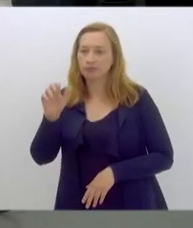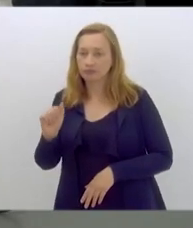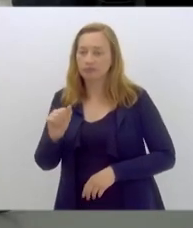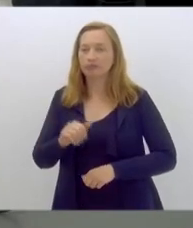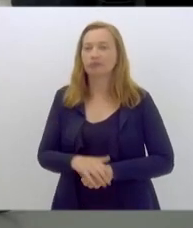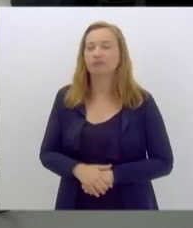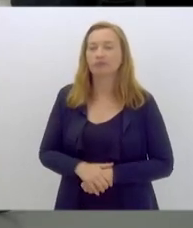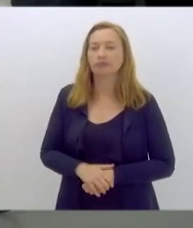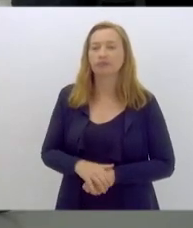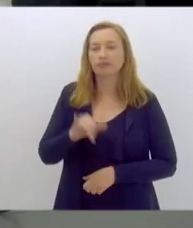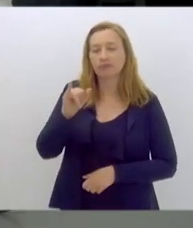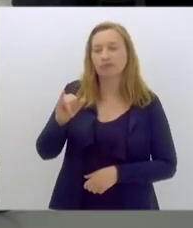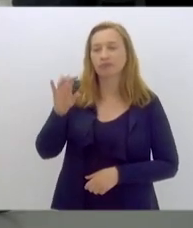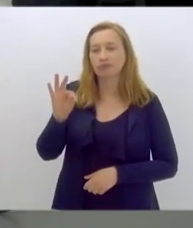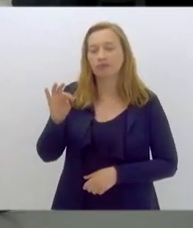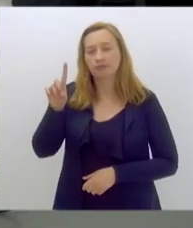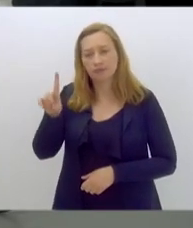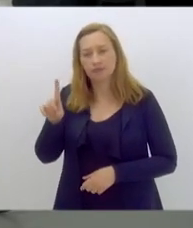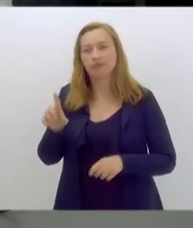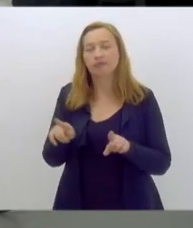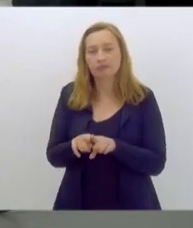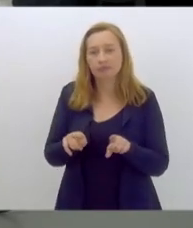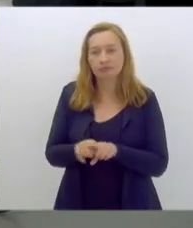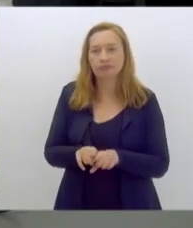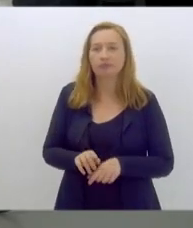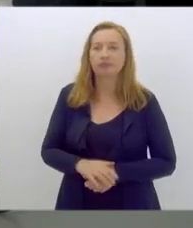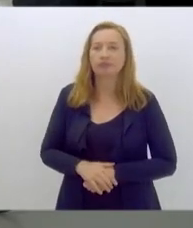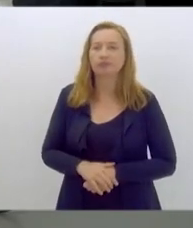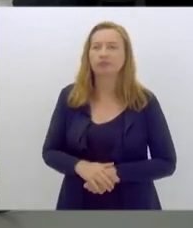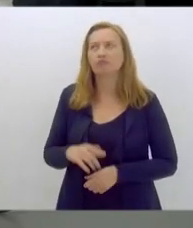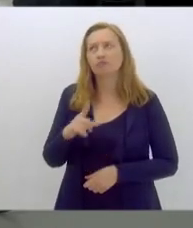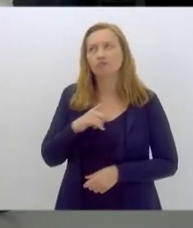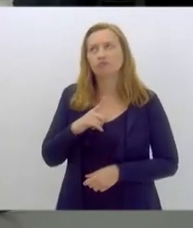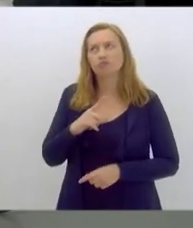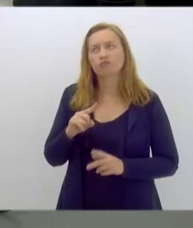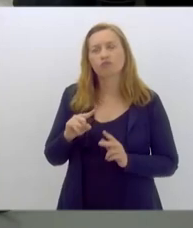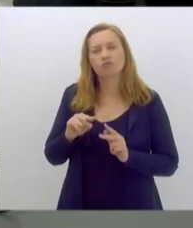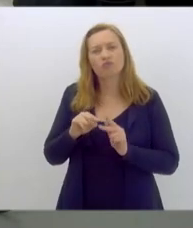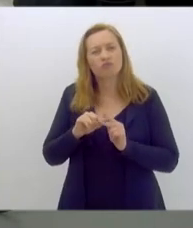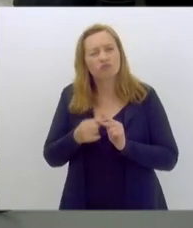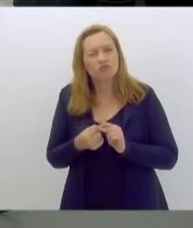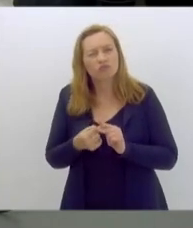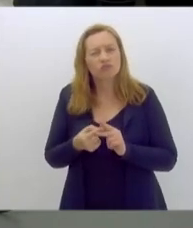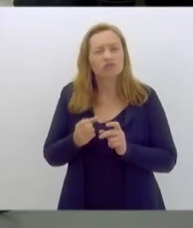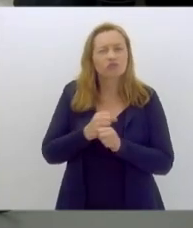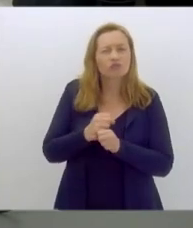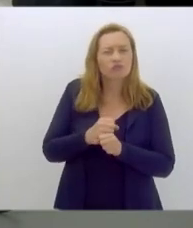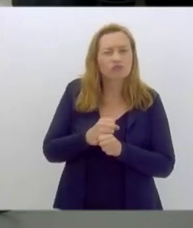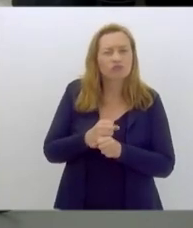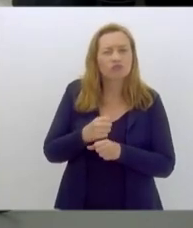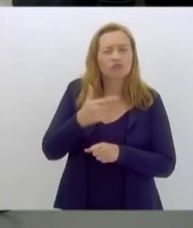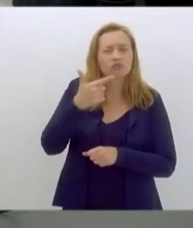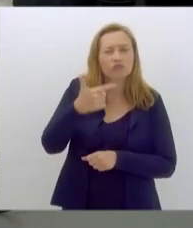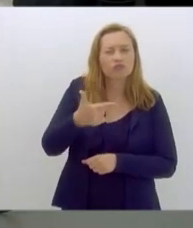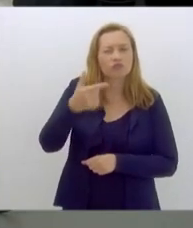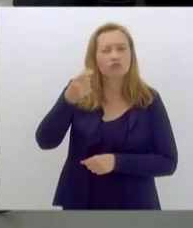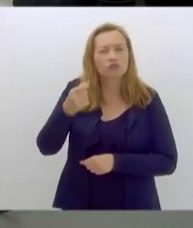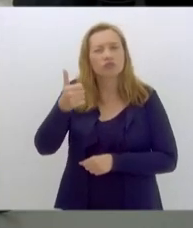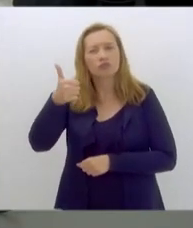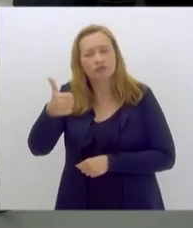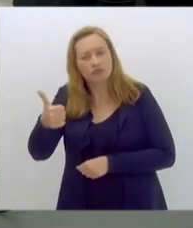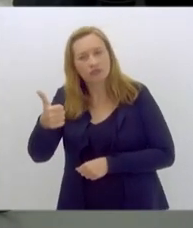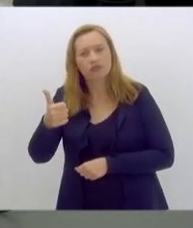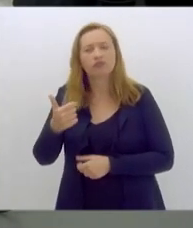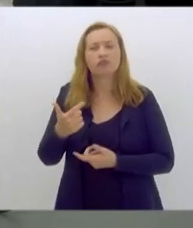ao entender também né eu entender também teve uma distorção ali em 2021 nós